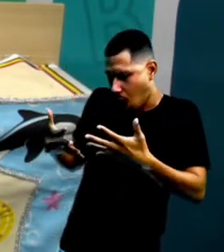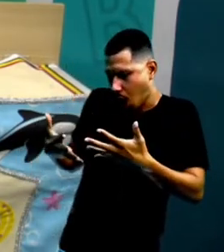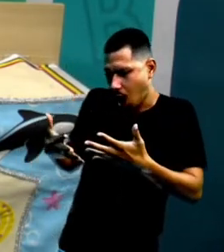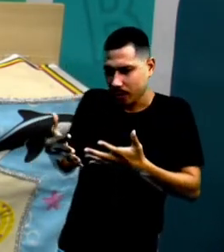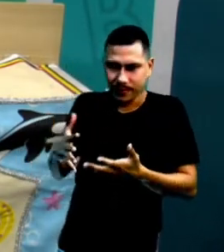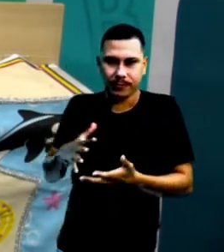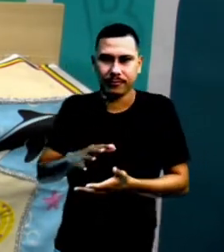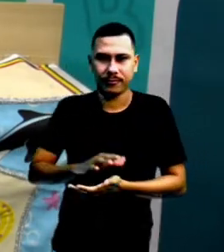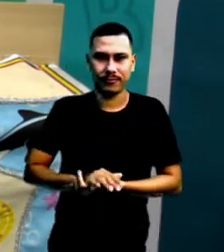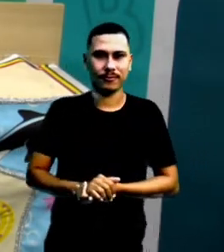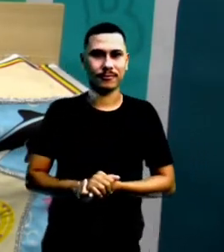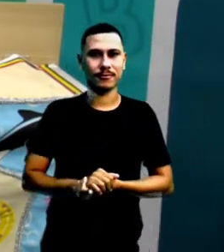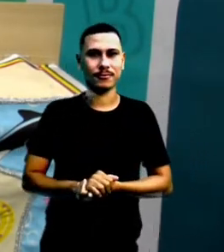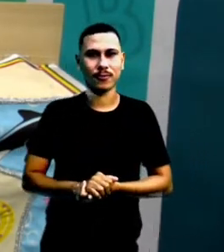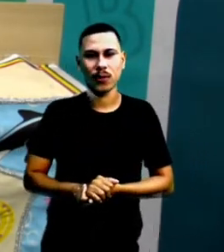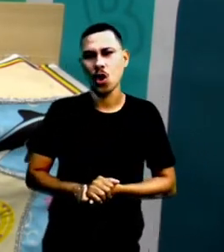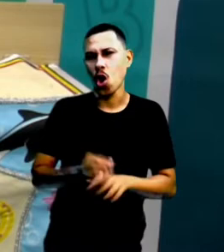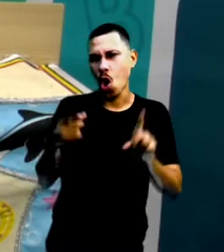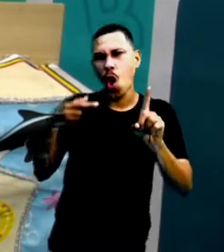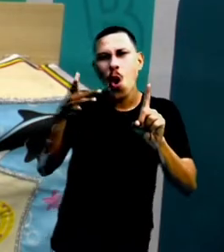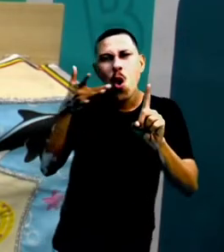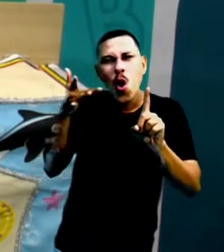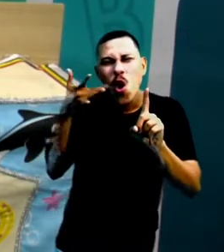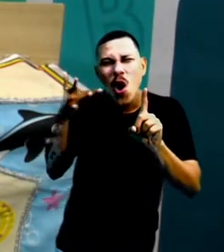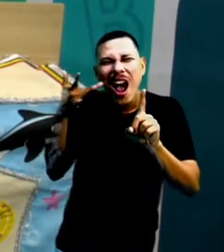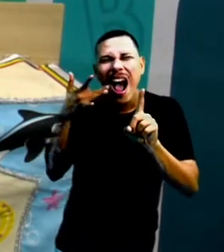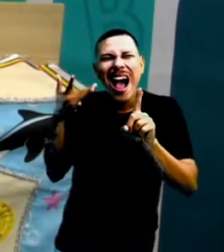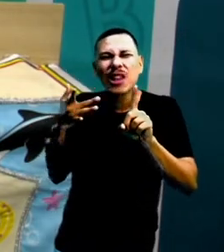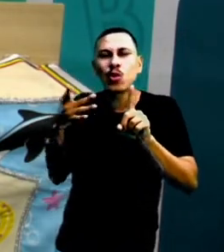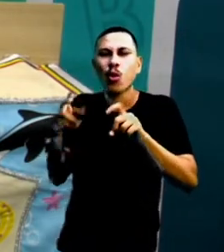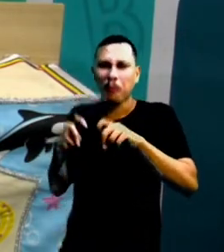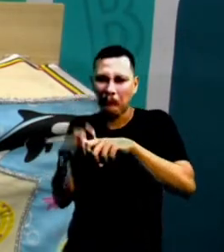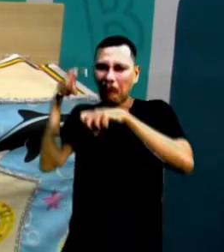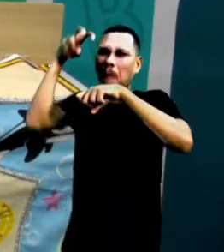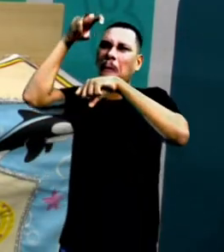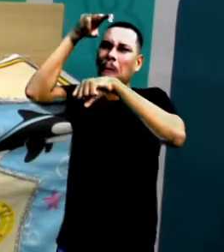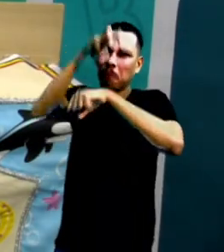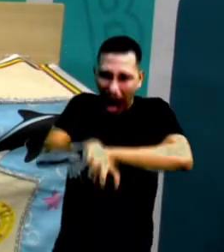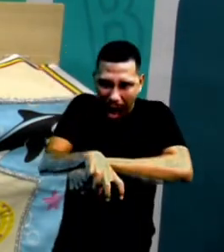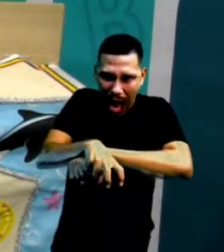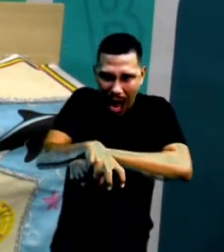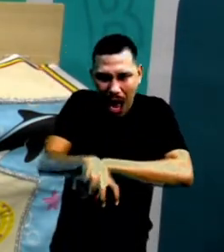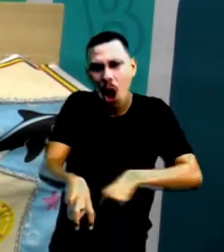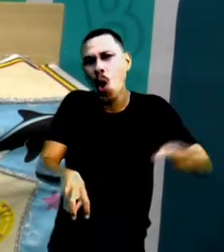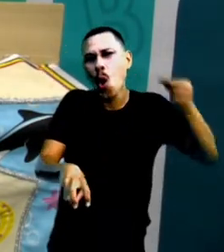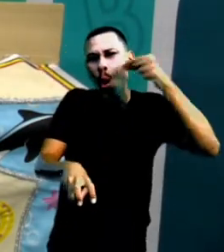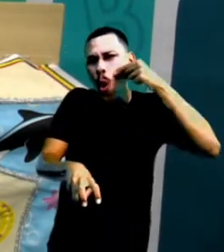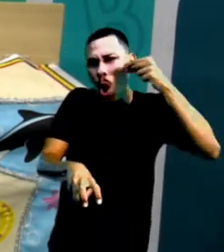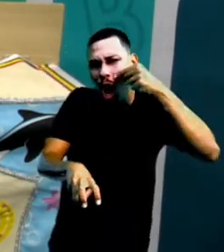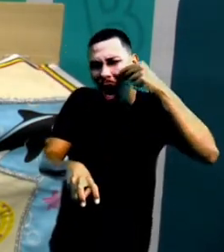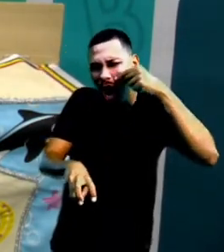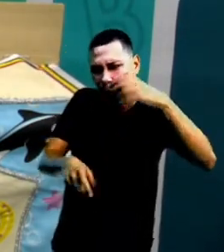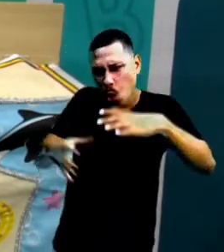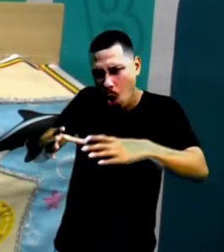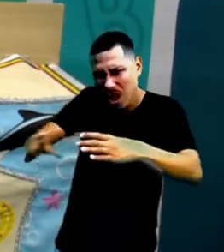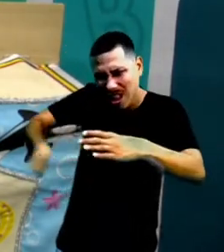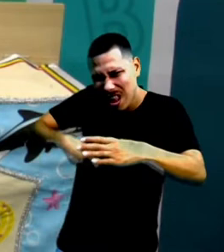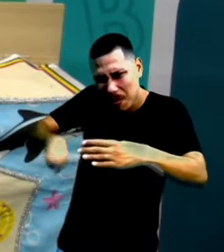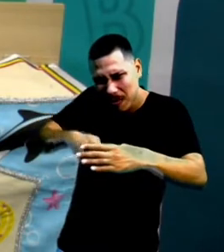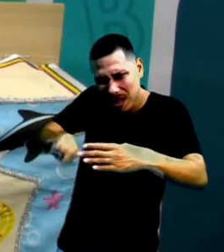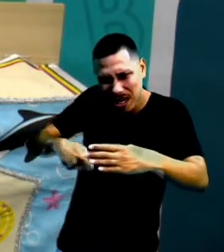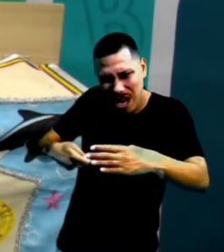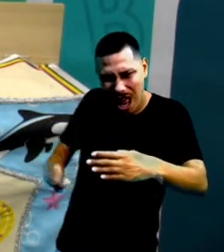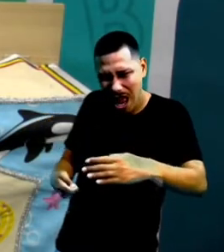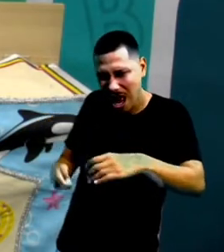nesse momento, leiturinha, o gato pulou na lata, o rato pulou no bule e o pato